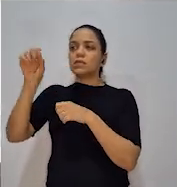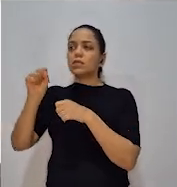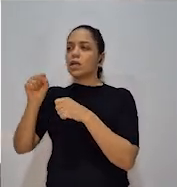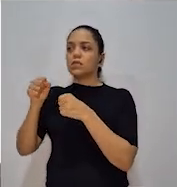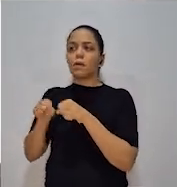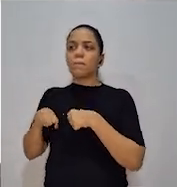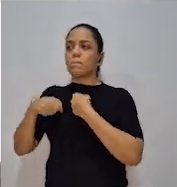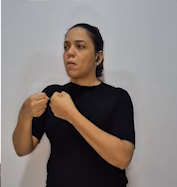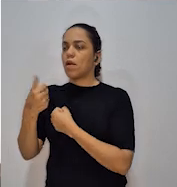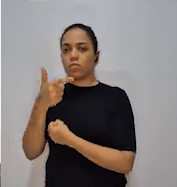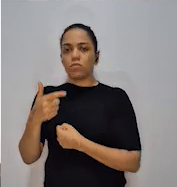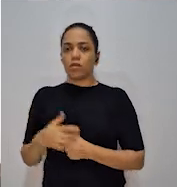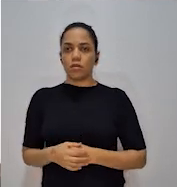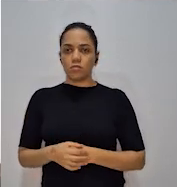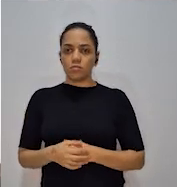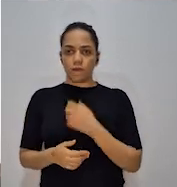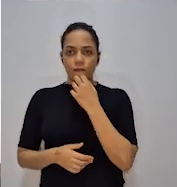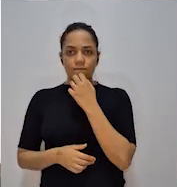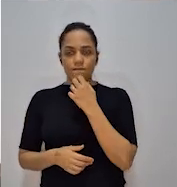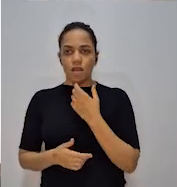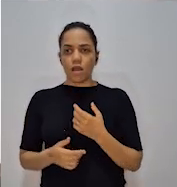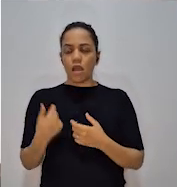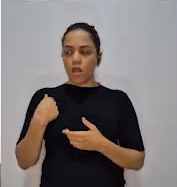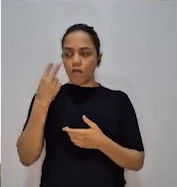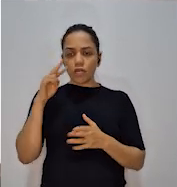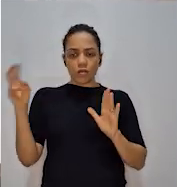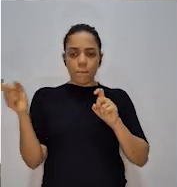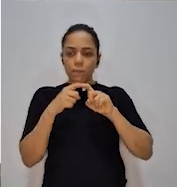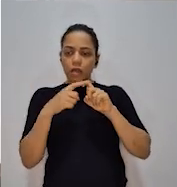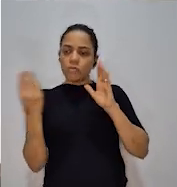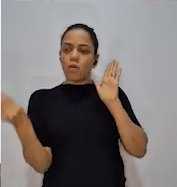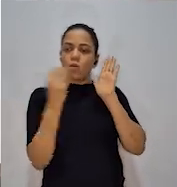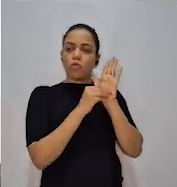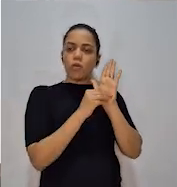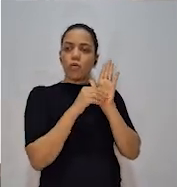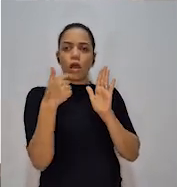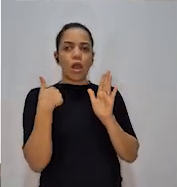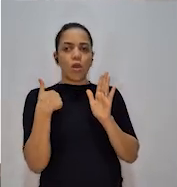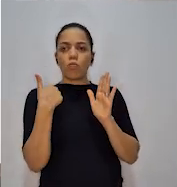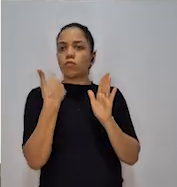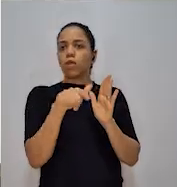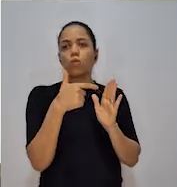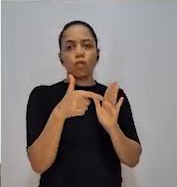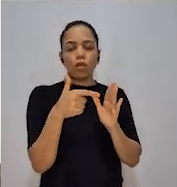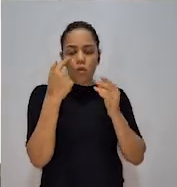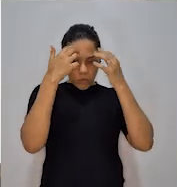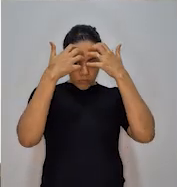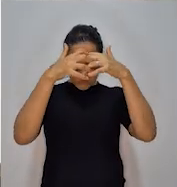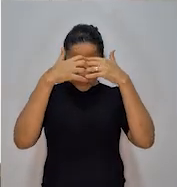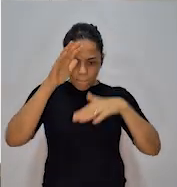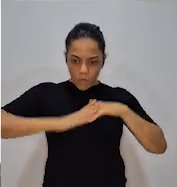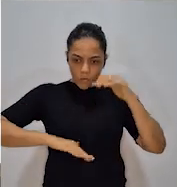não temos condições de fazer uma reabilitação profissional devido à alta capacidade da paciente. Ou